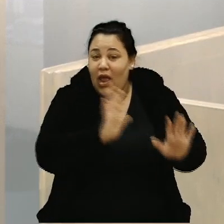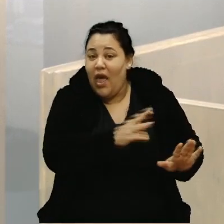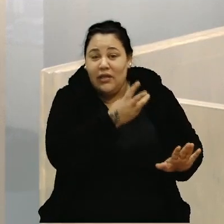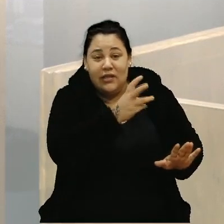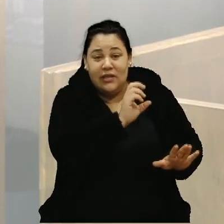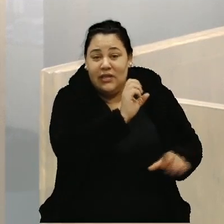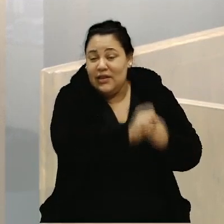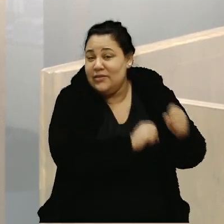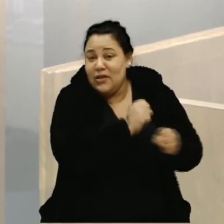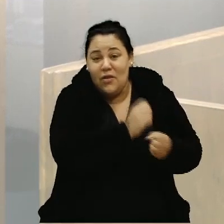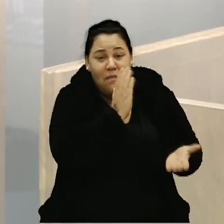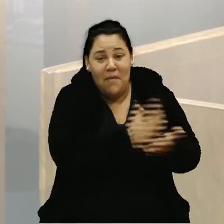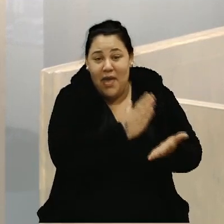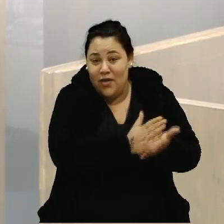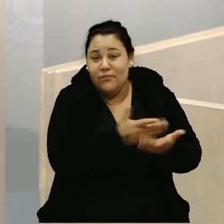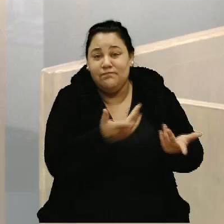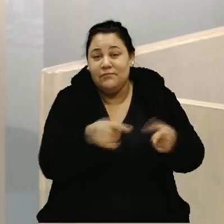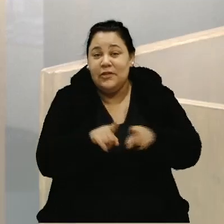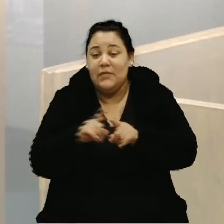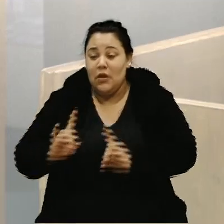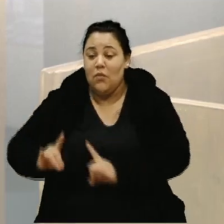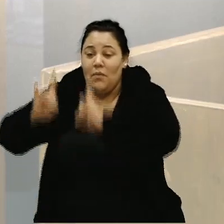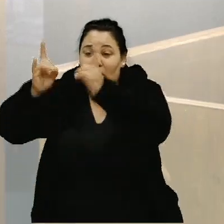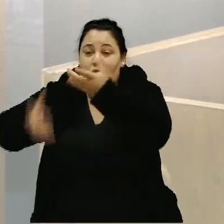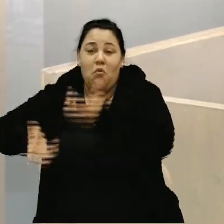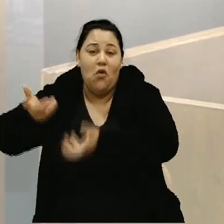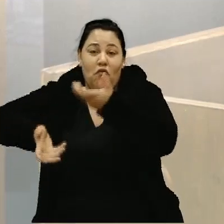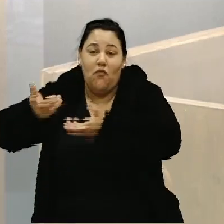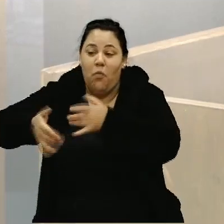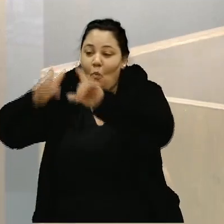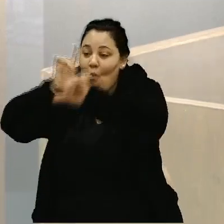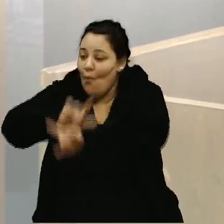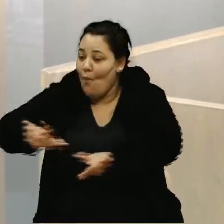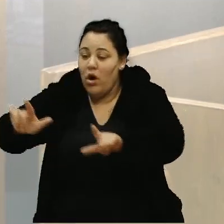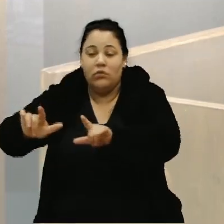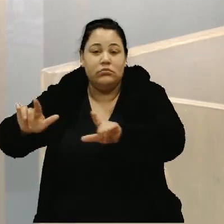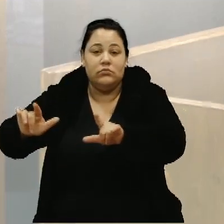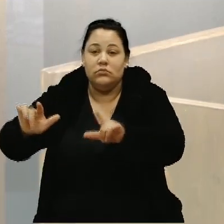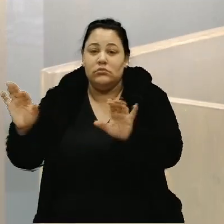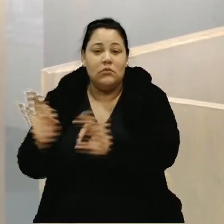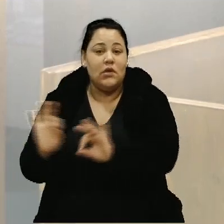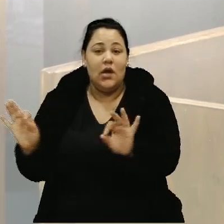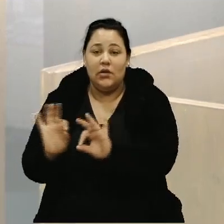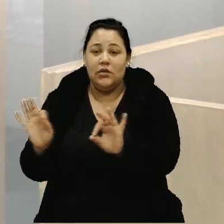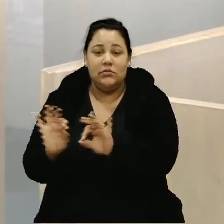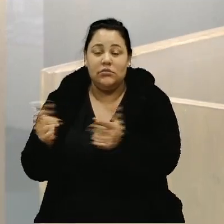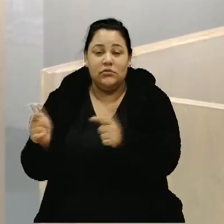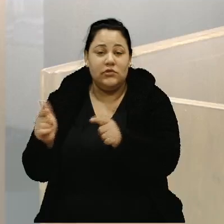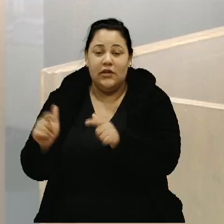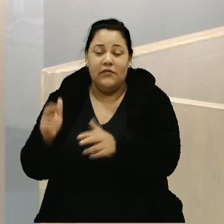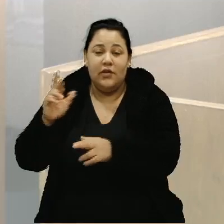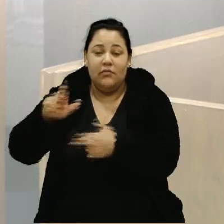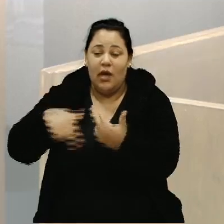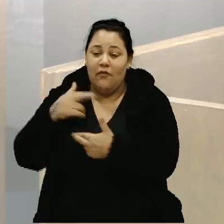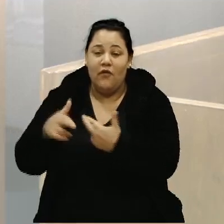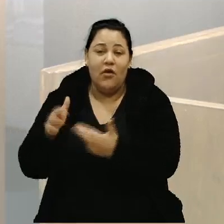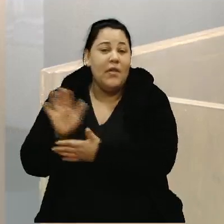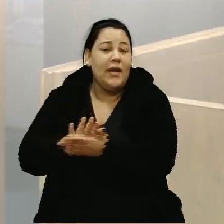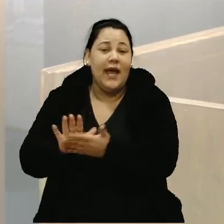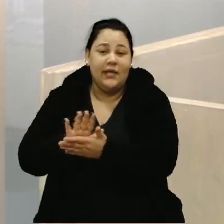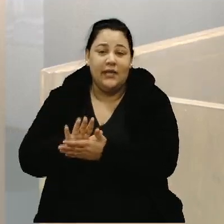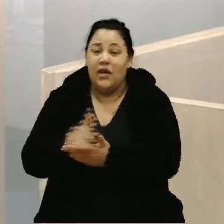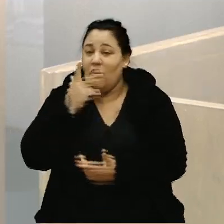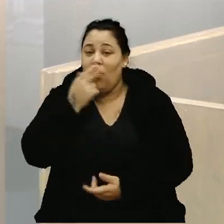Lagoa que pegou fogo e só limparam e não teve mais nenhuma reforma. E aqui disse o